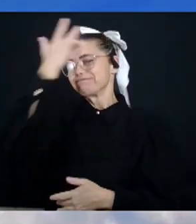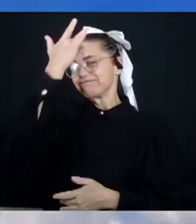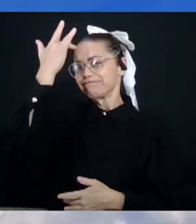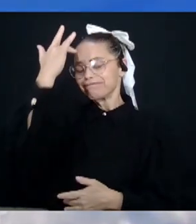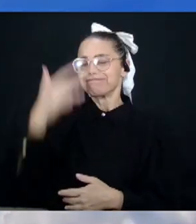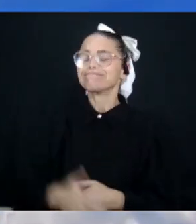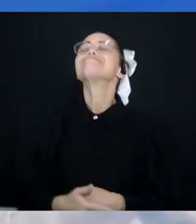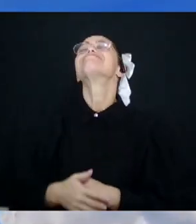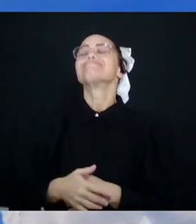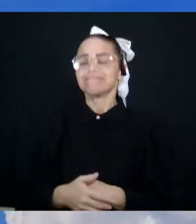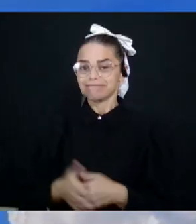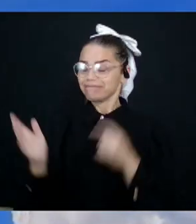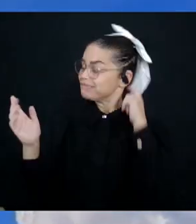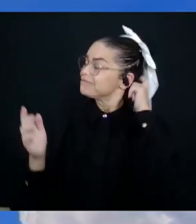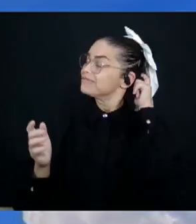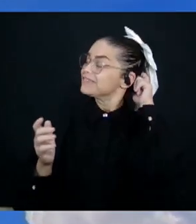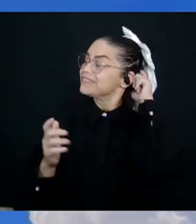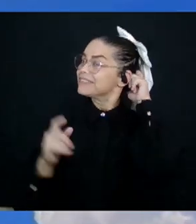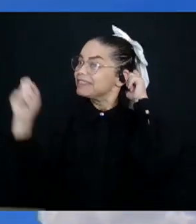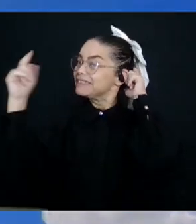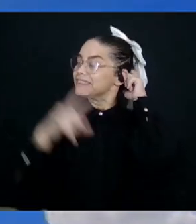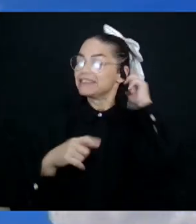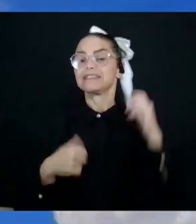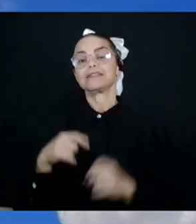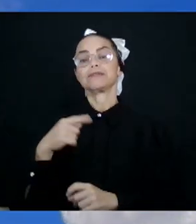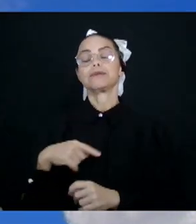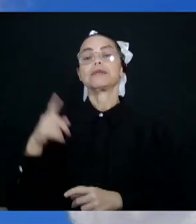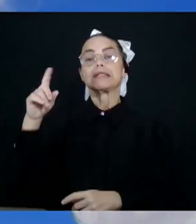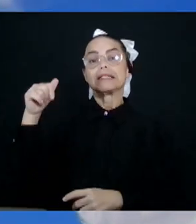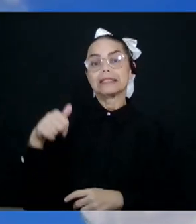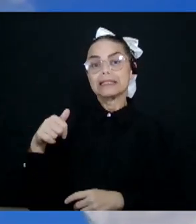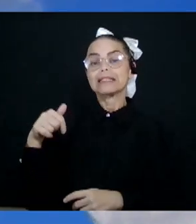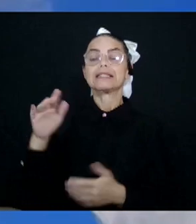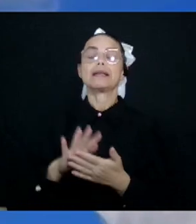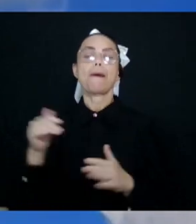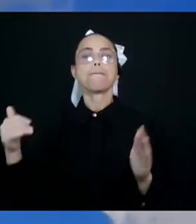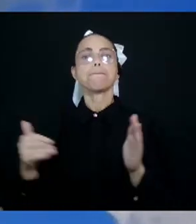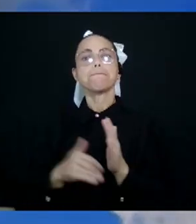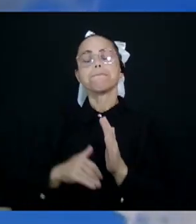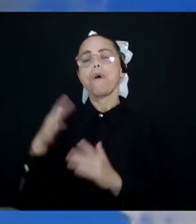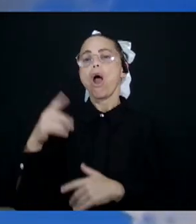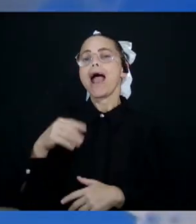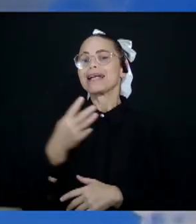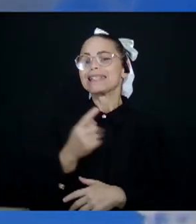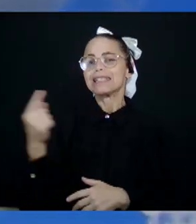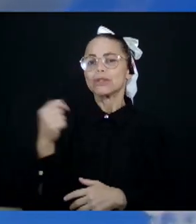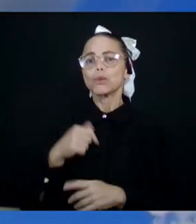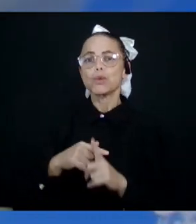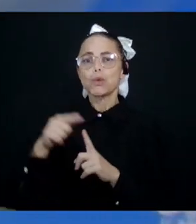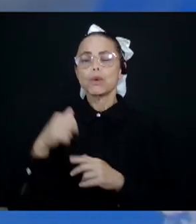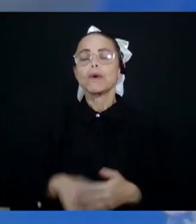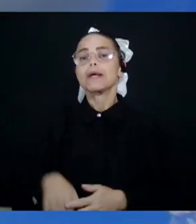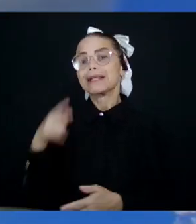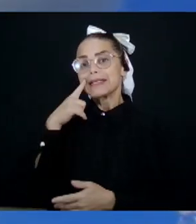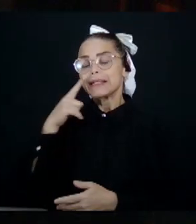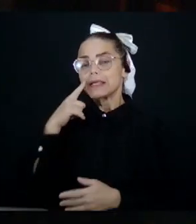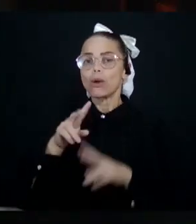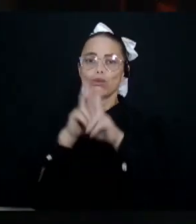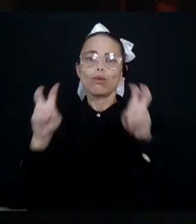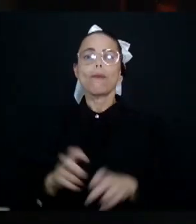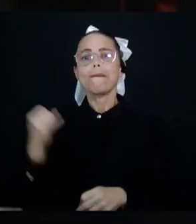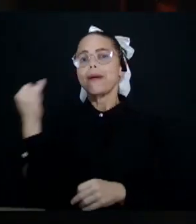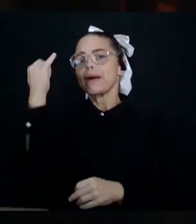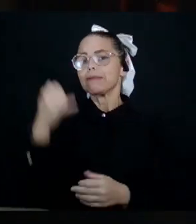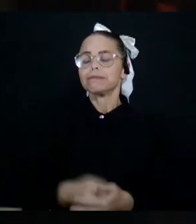lá, dia de sol, mínima 17, máxima 31 graus e a gente agora vem com o nosso tema central. Vamos